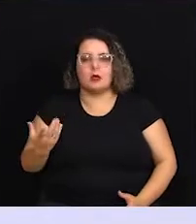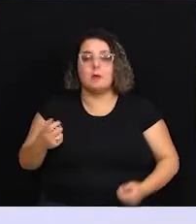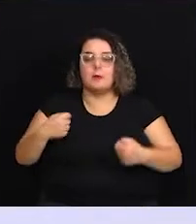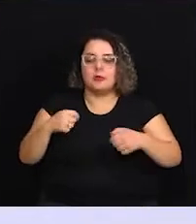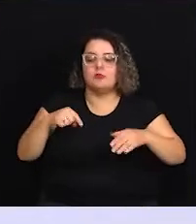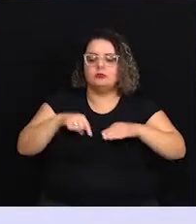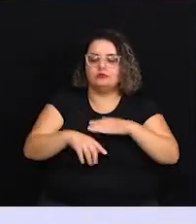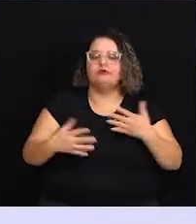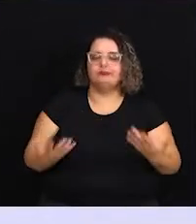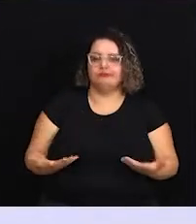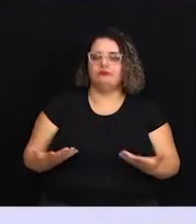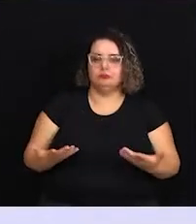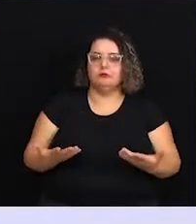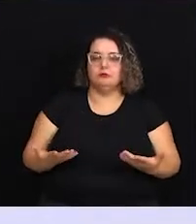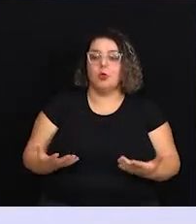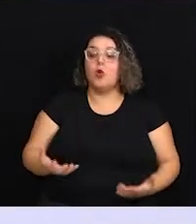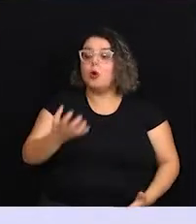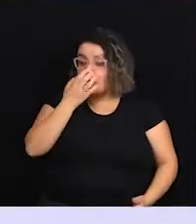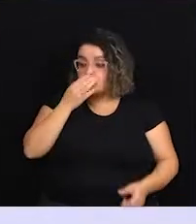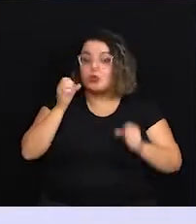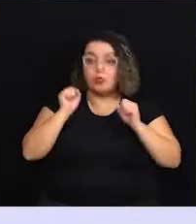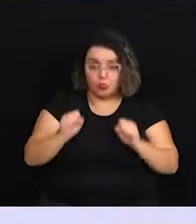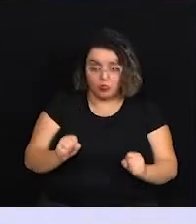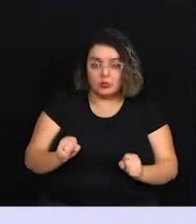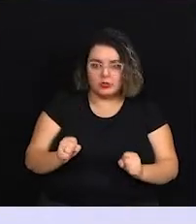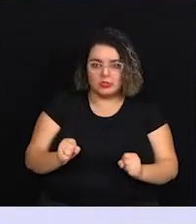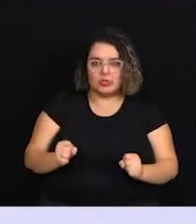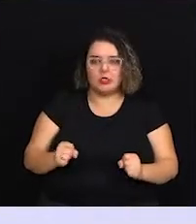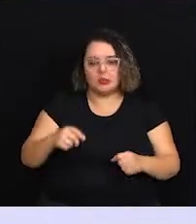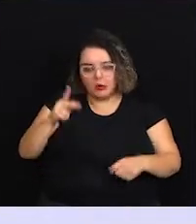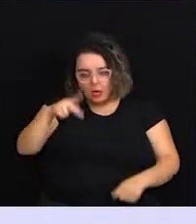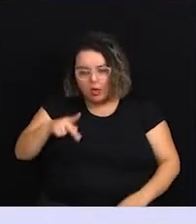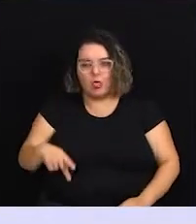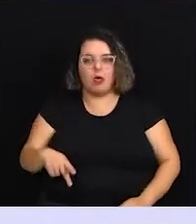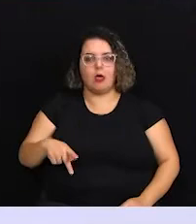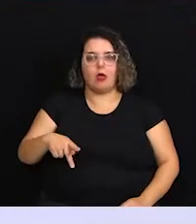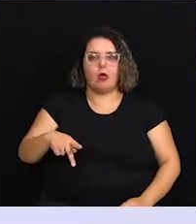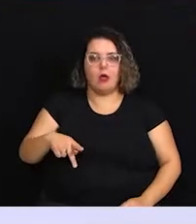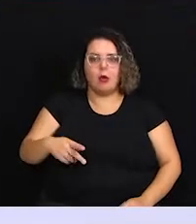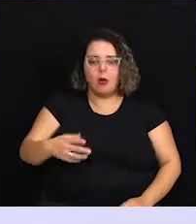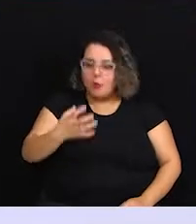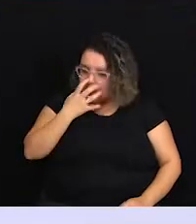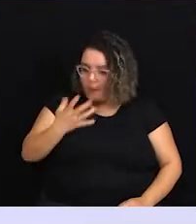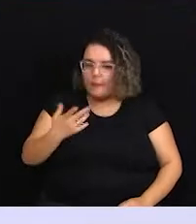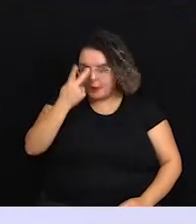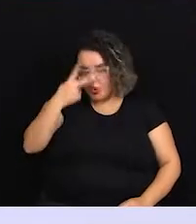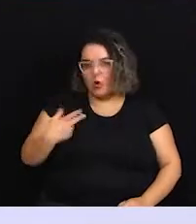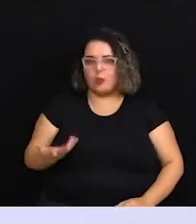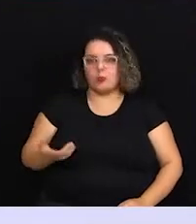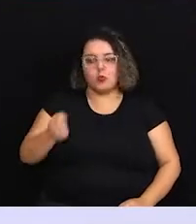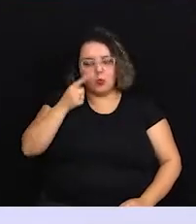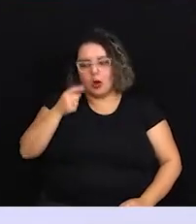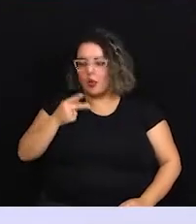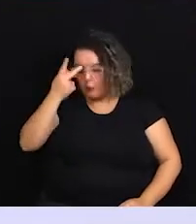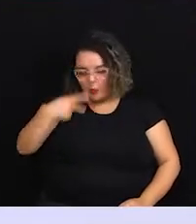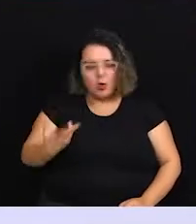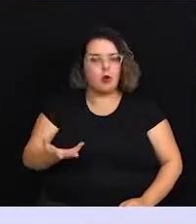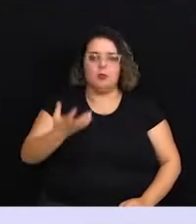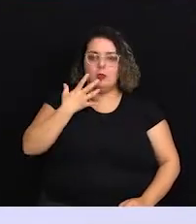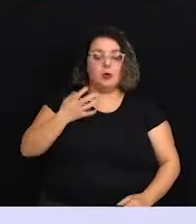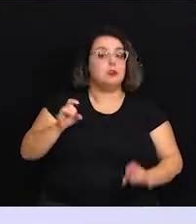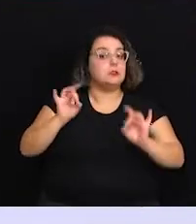mas isso faz muita falta. Um cachorro poder ser cachorro, um gato poder ser um gato, cada animal tem um